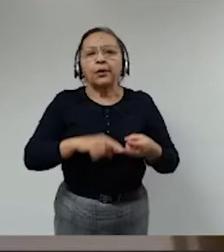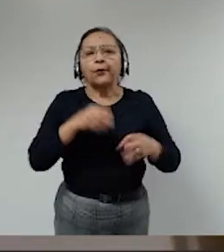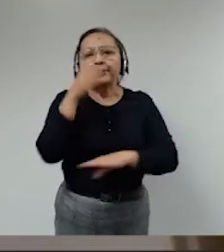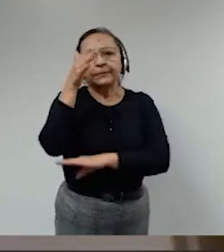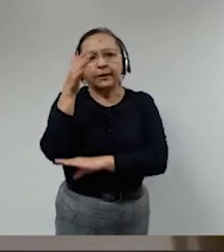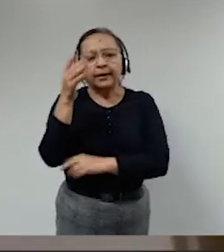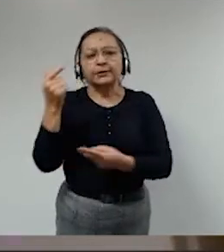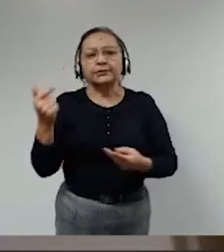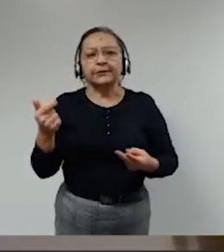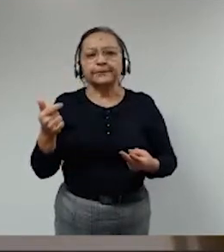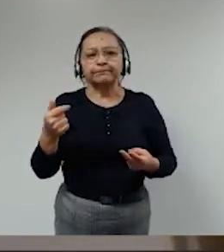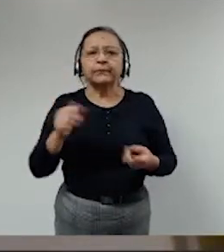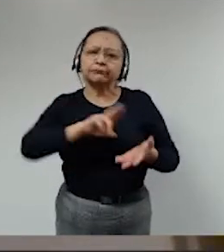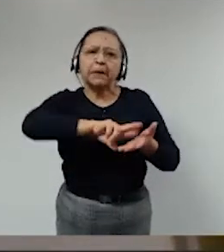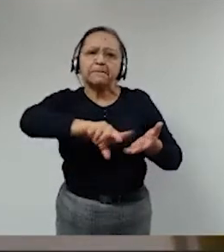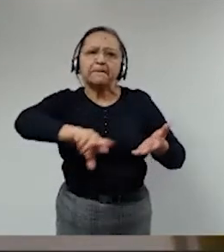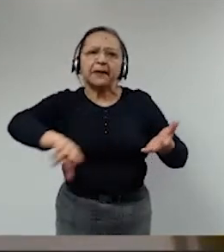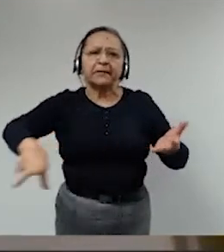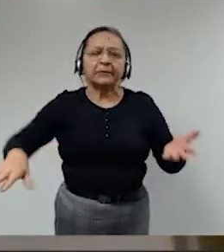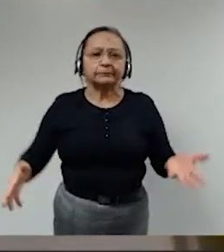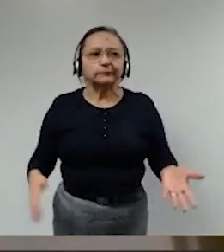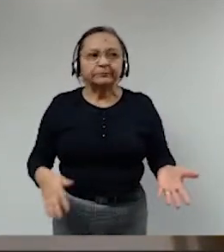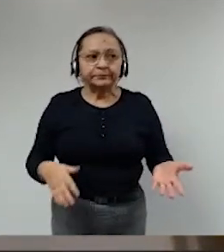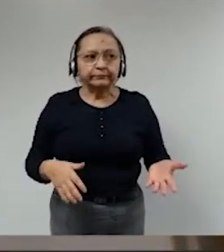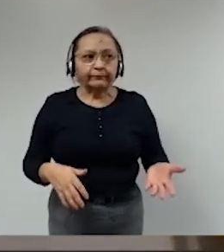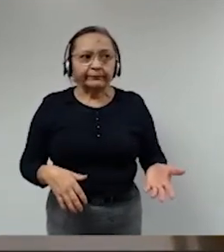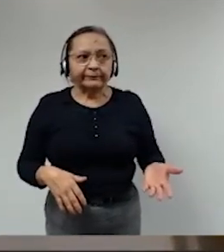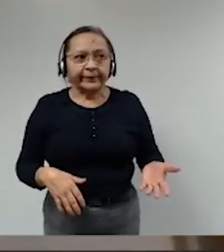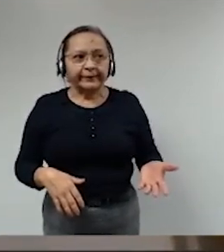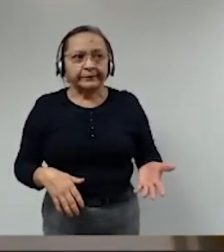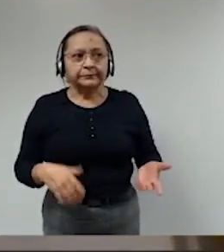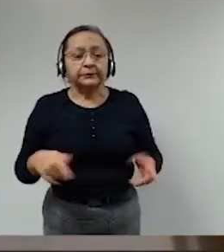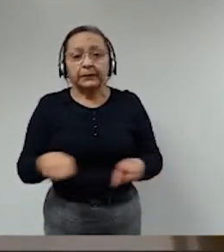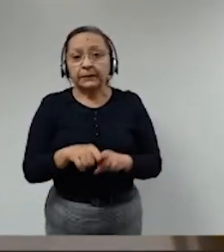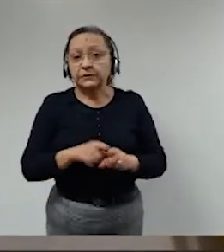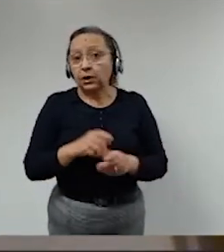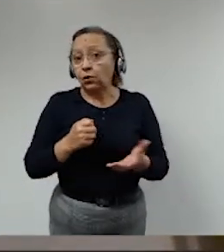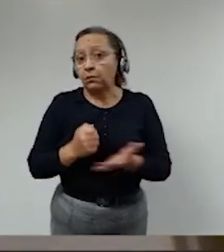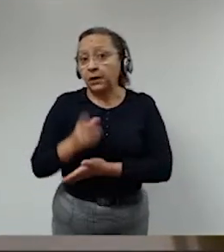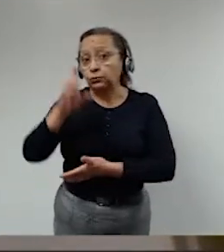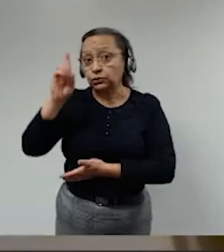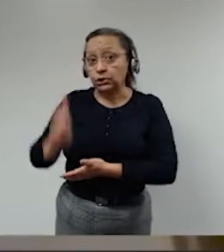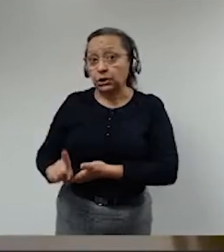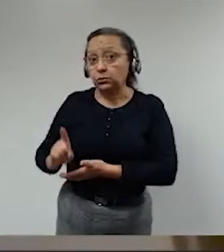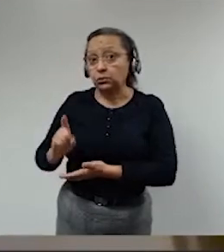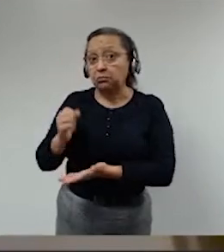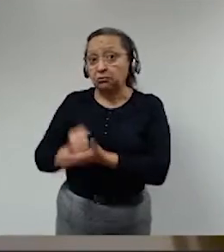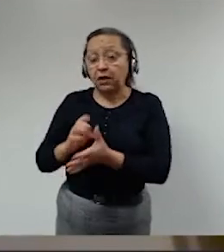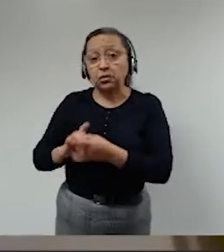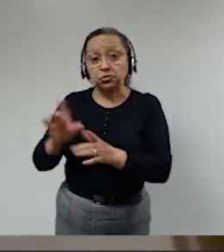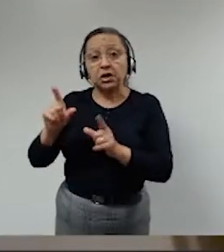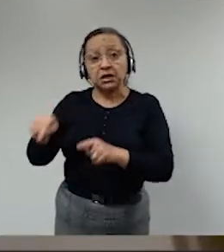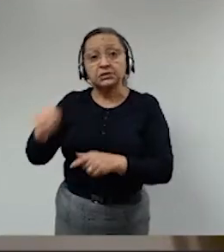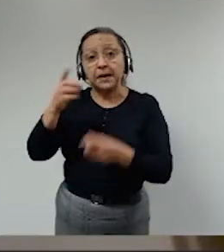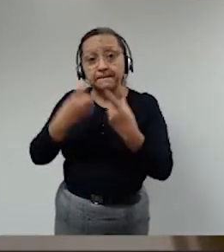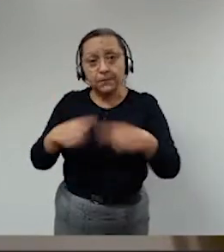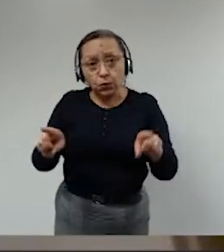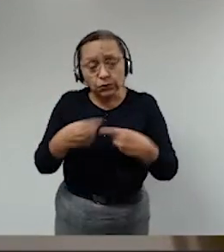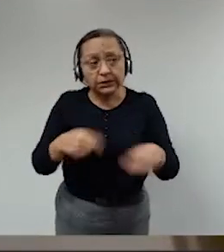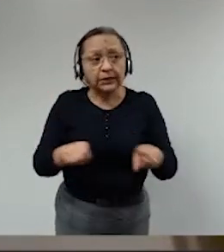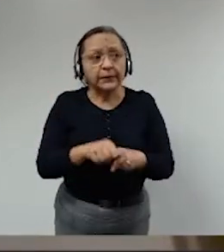hospedagem, e etc, né? Você precisa comprar os direitos musicais das músicas ou os direitos de outros conteúdos que vão ser